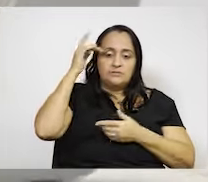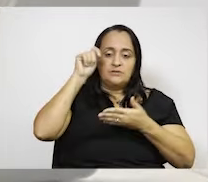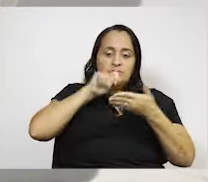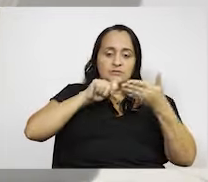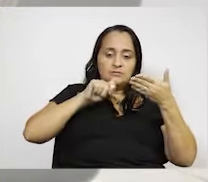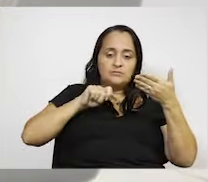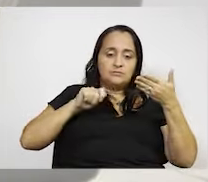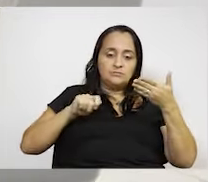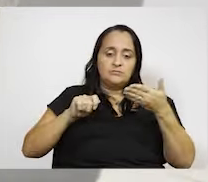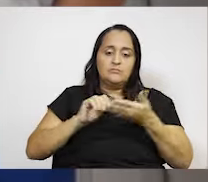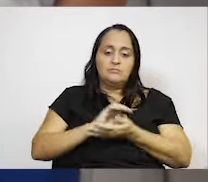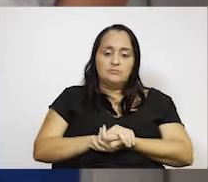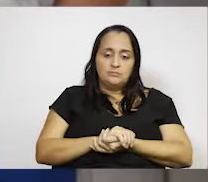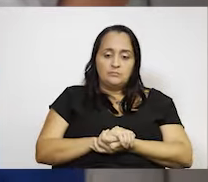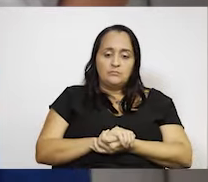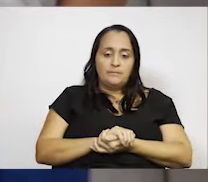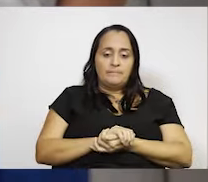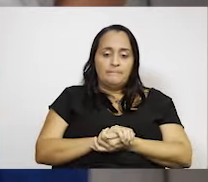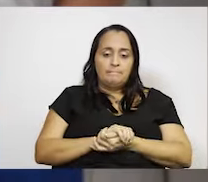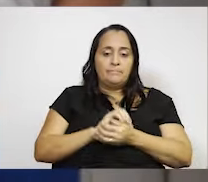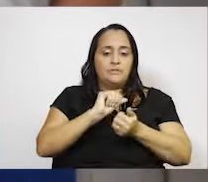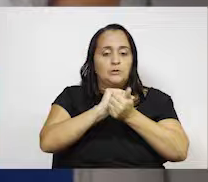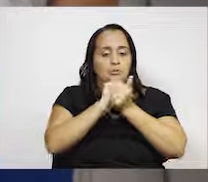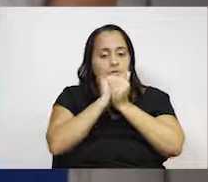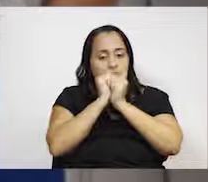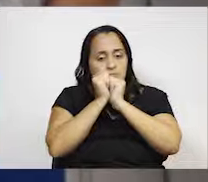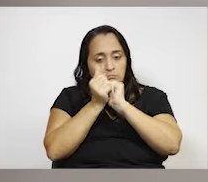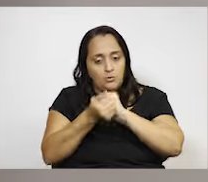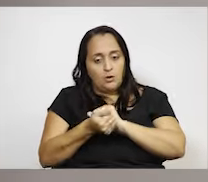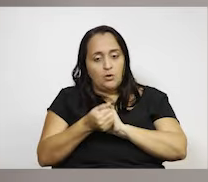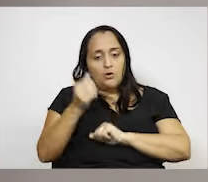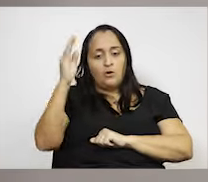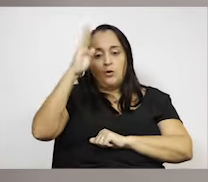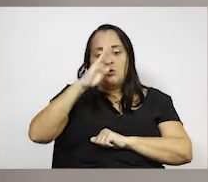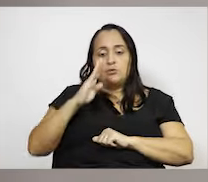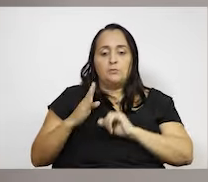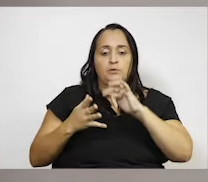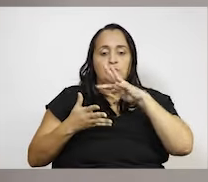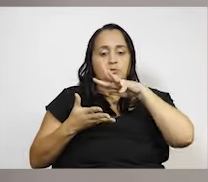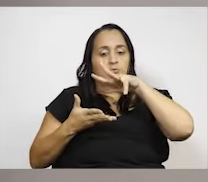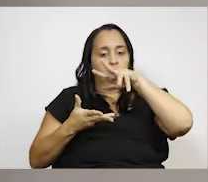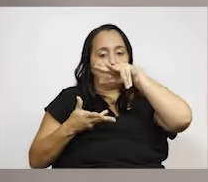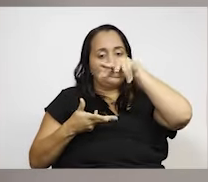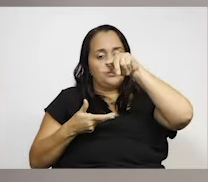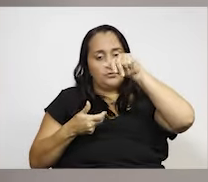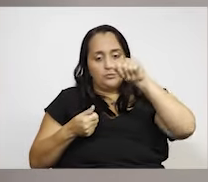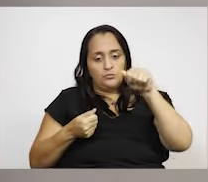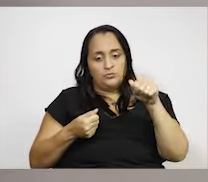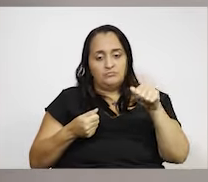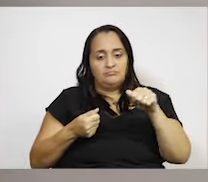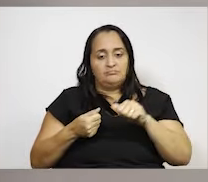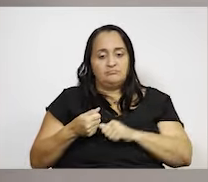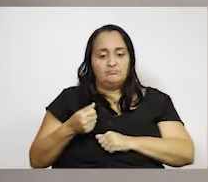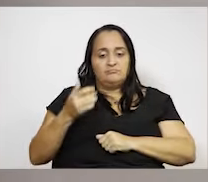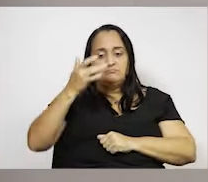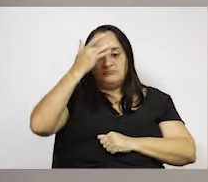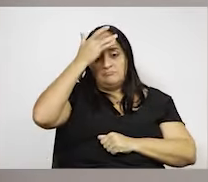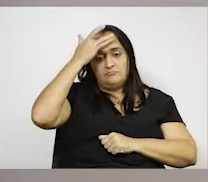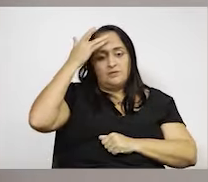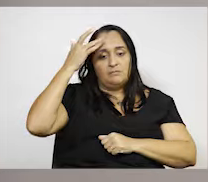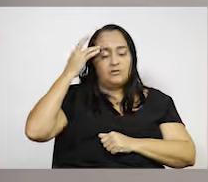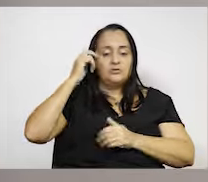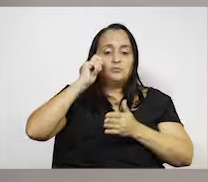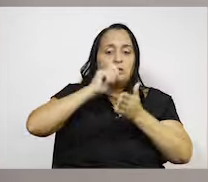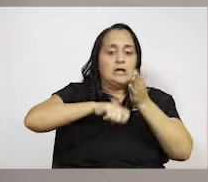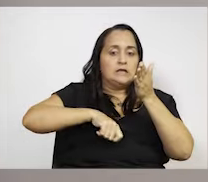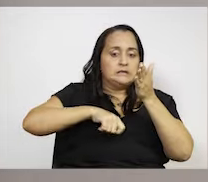os colunistas, sobre também o esporte, Brasil e Mundo. Aqui uma área só para assinantes,